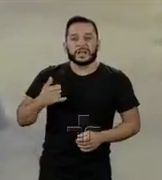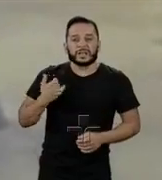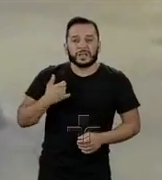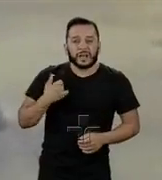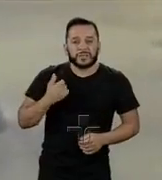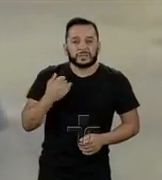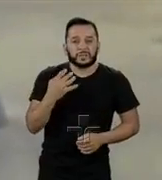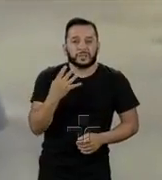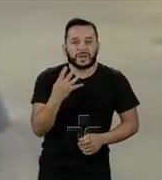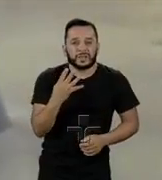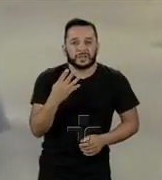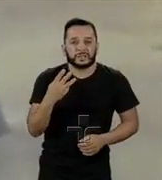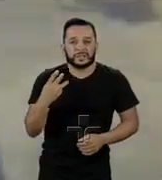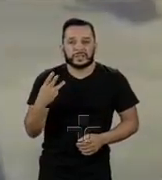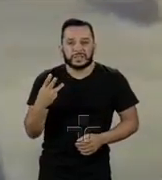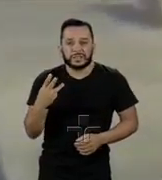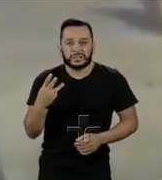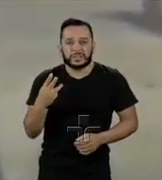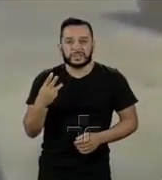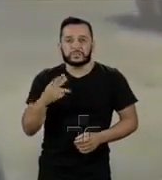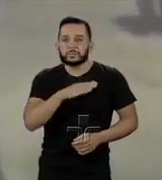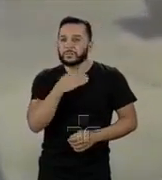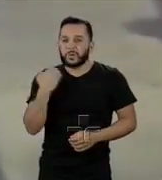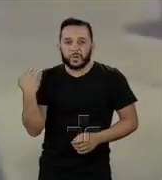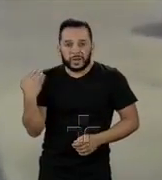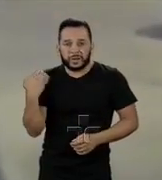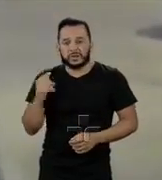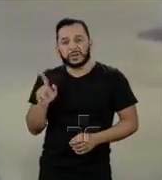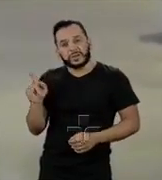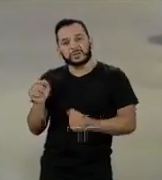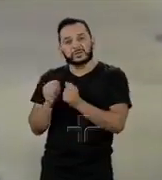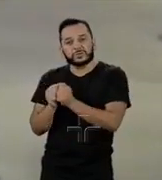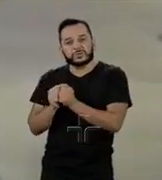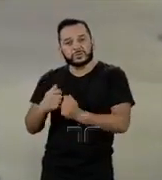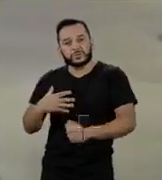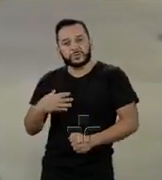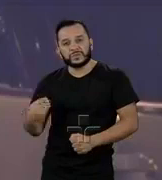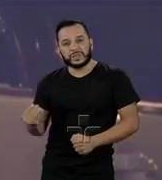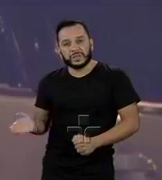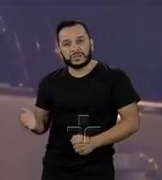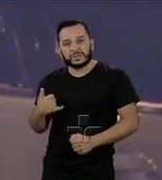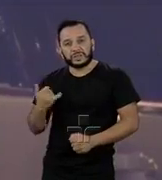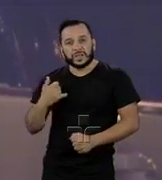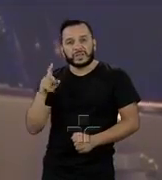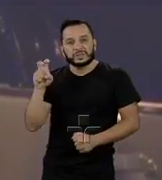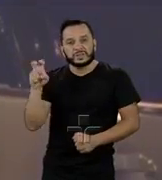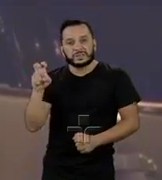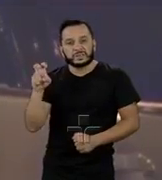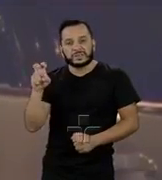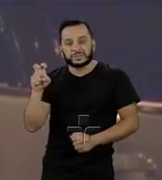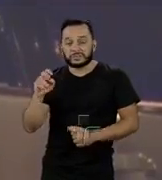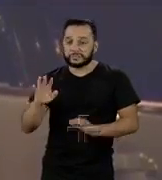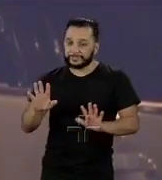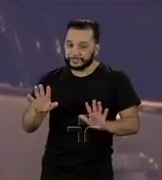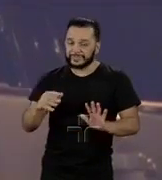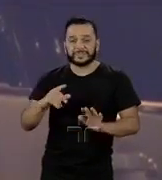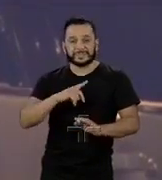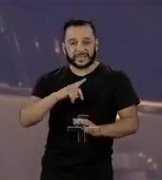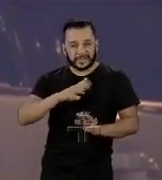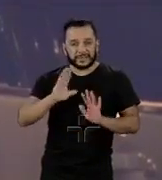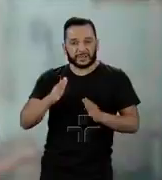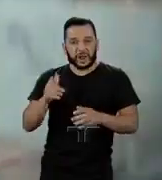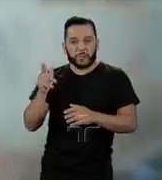que morreu. Ele estava acompanhado do filho de 5 anos, que não se feriu. Tanta barbaridade, somada